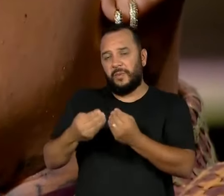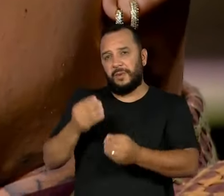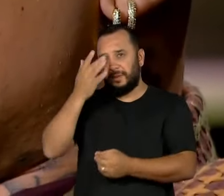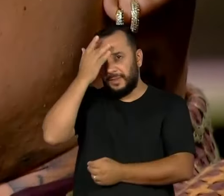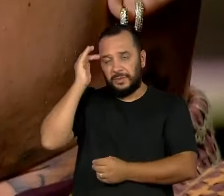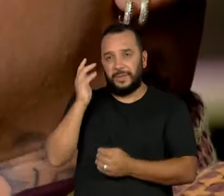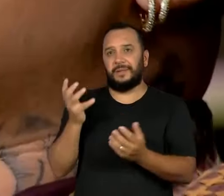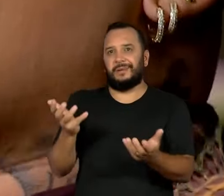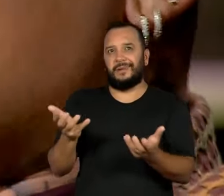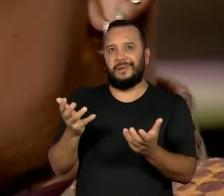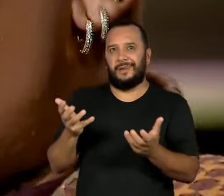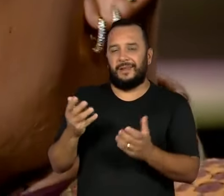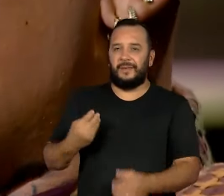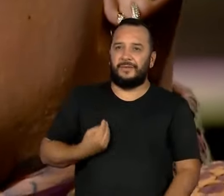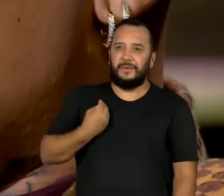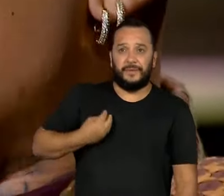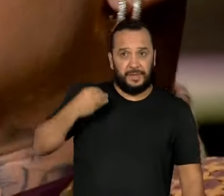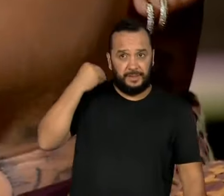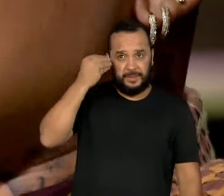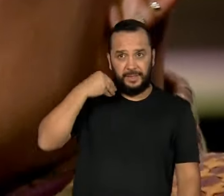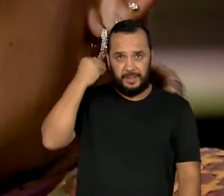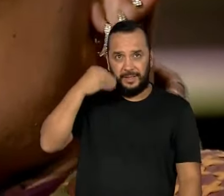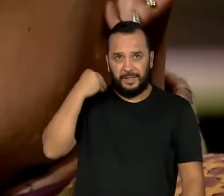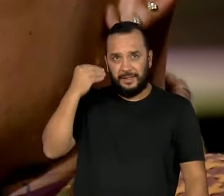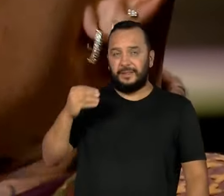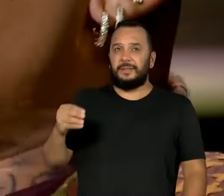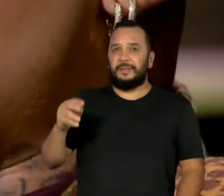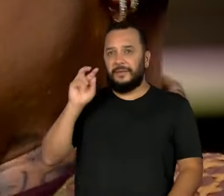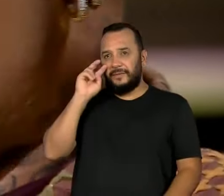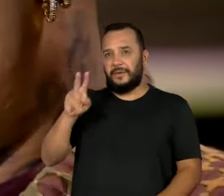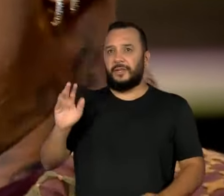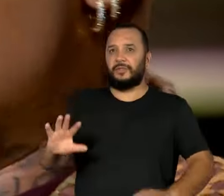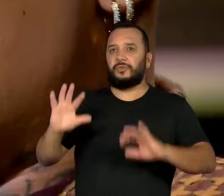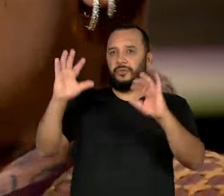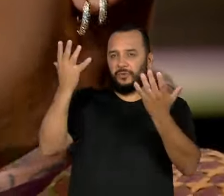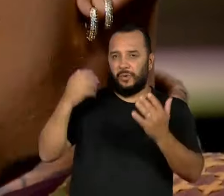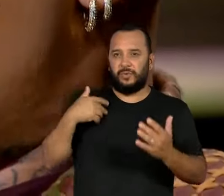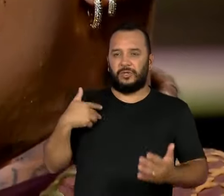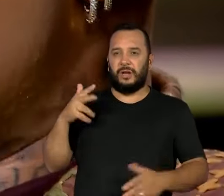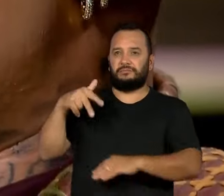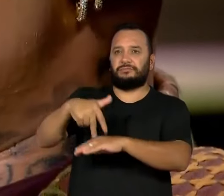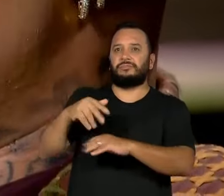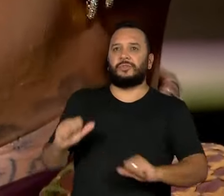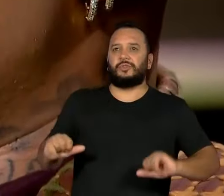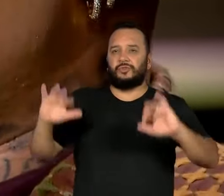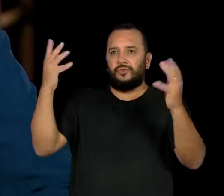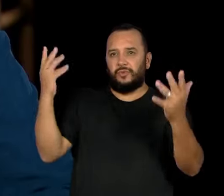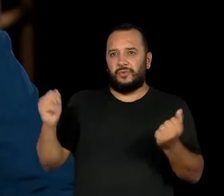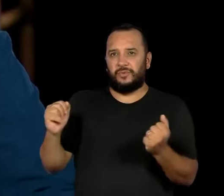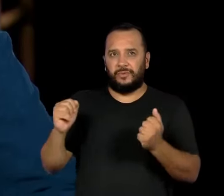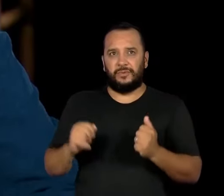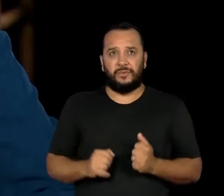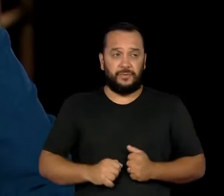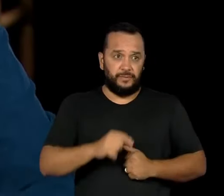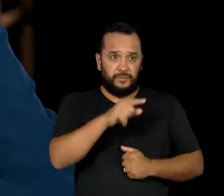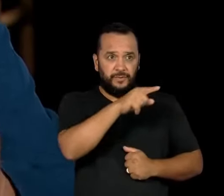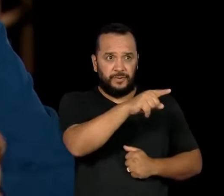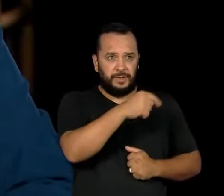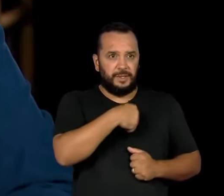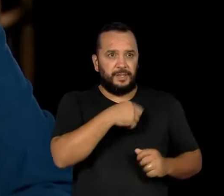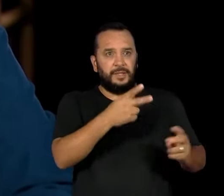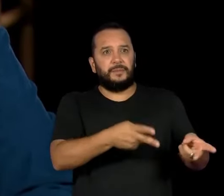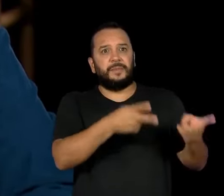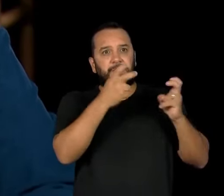querem viver experiências consumir shows estar em shows eu acredito que depois você tá percebendo isso